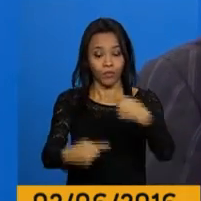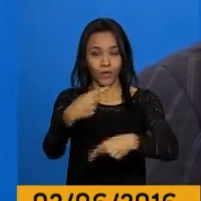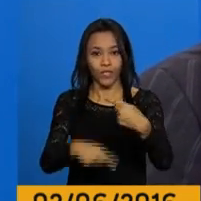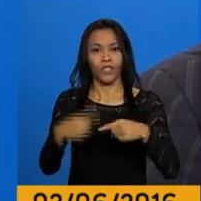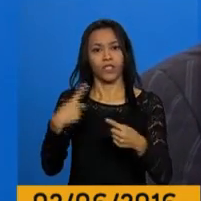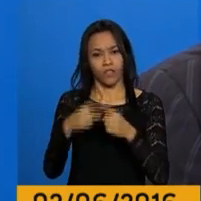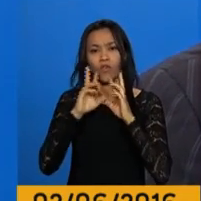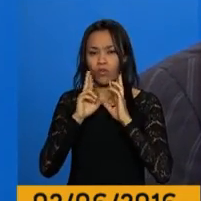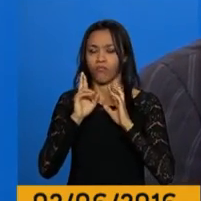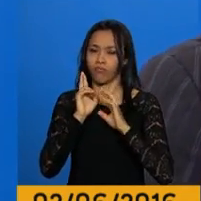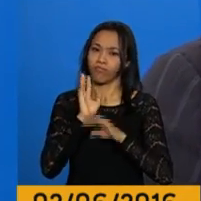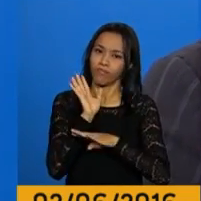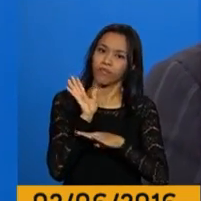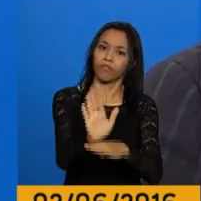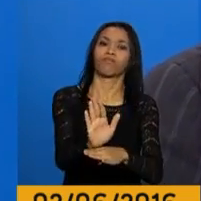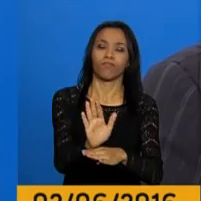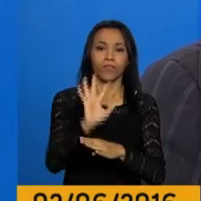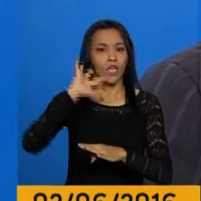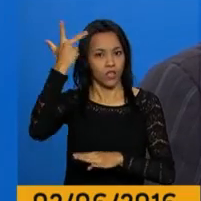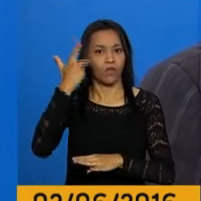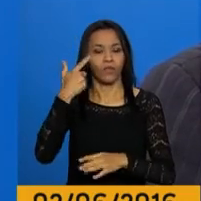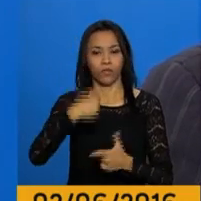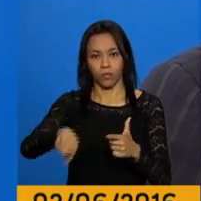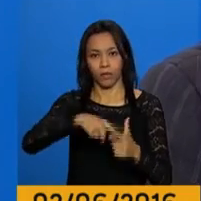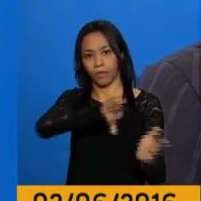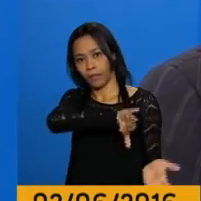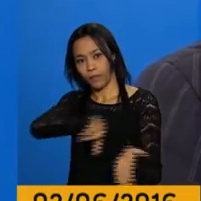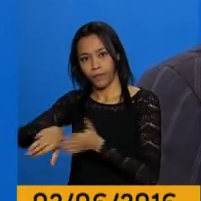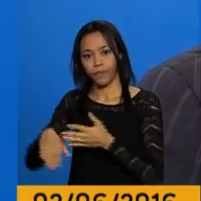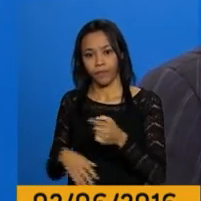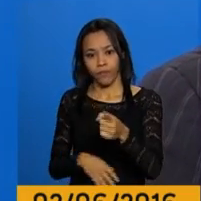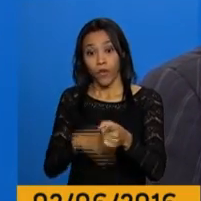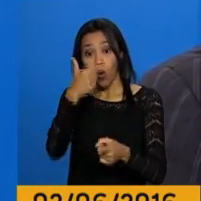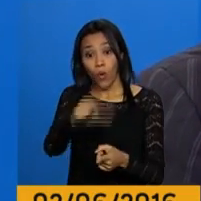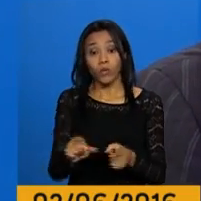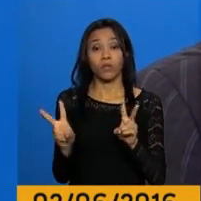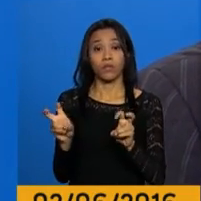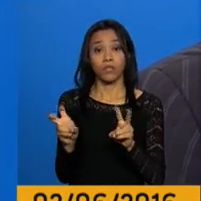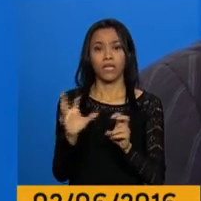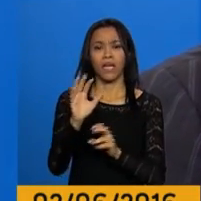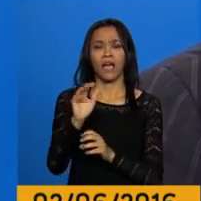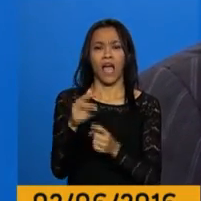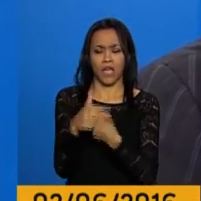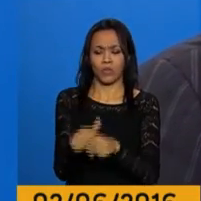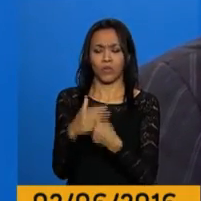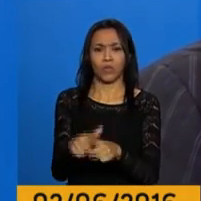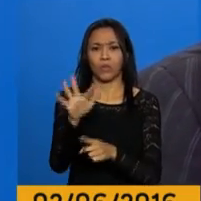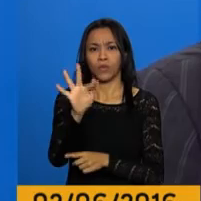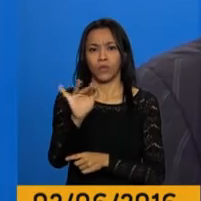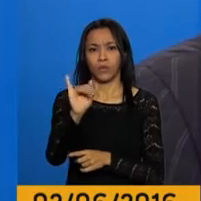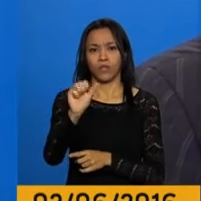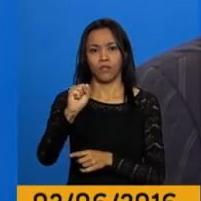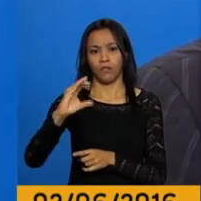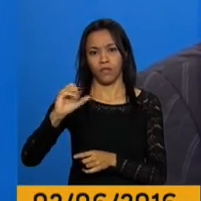foram atendidas. Segundo, é conveniente do ponto de vista do ajuste fiscal, nós vamos ter uma variação menor do que